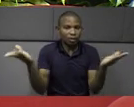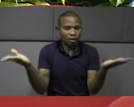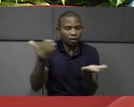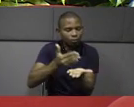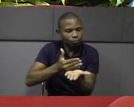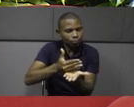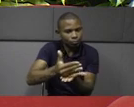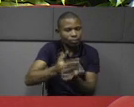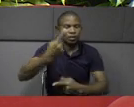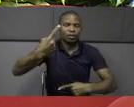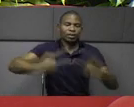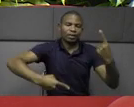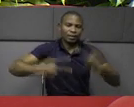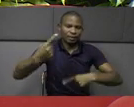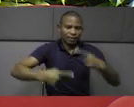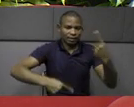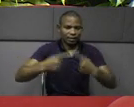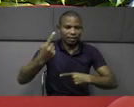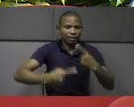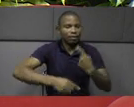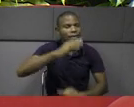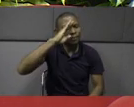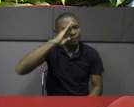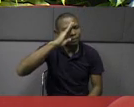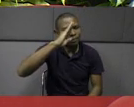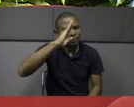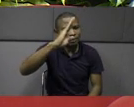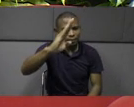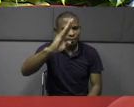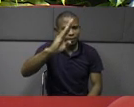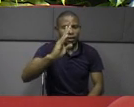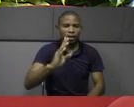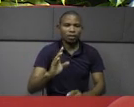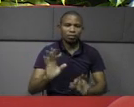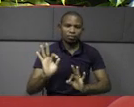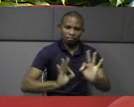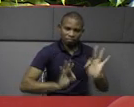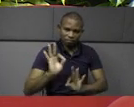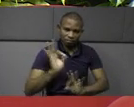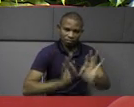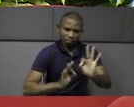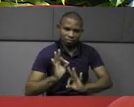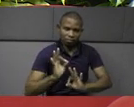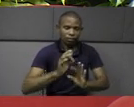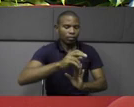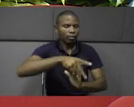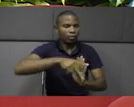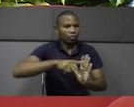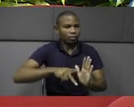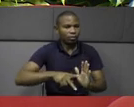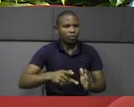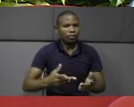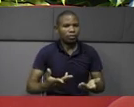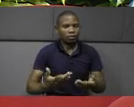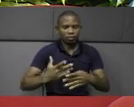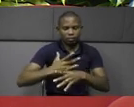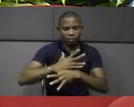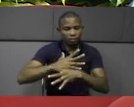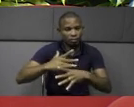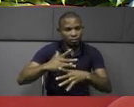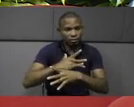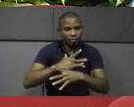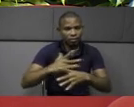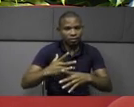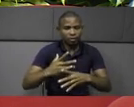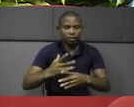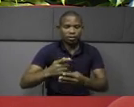debate é principalmente do ponto de vista do planejamento urbano acho que é chato da cidade nos artigos 182 e